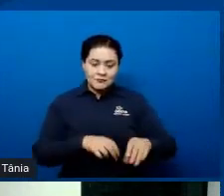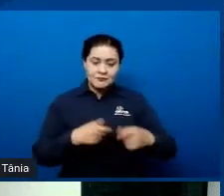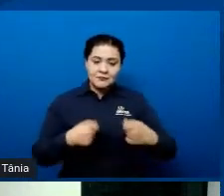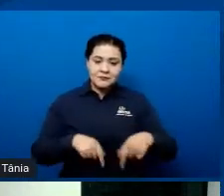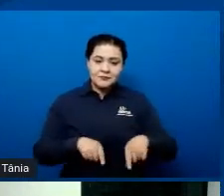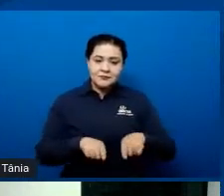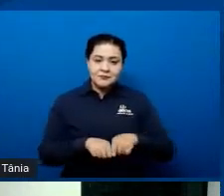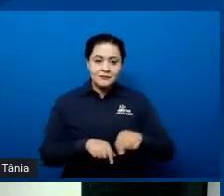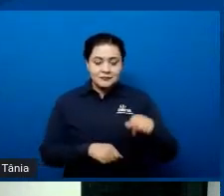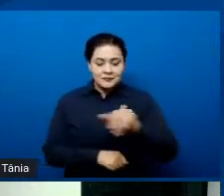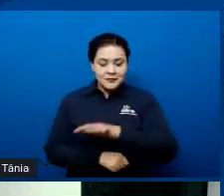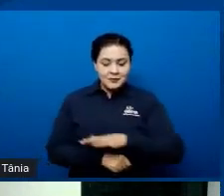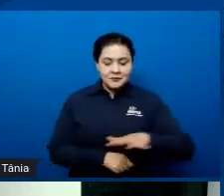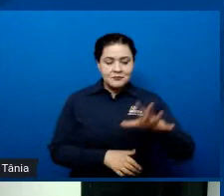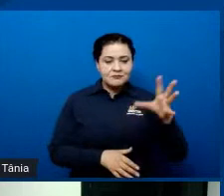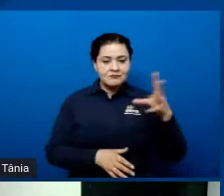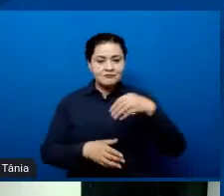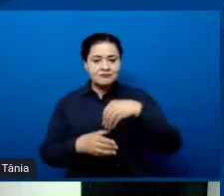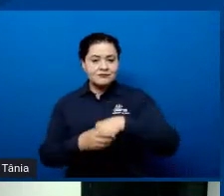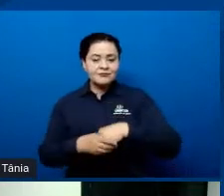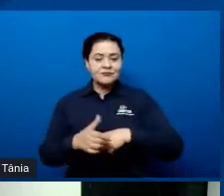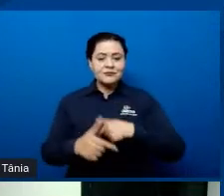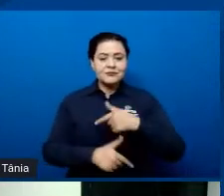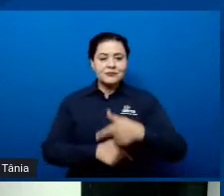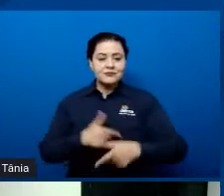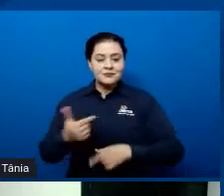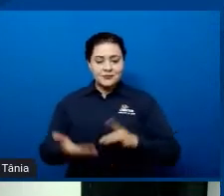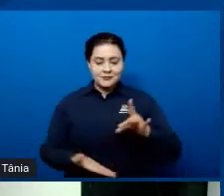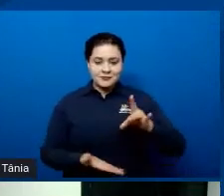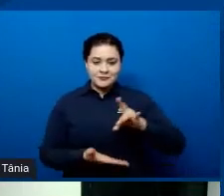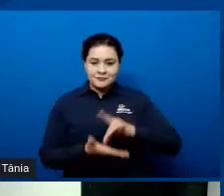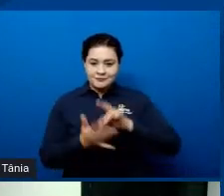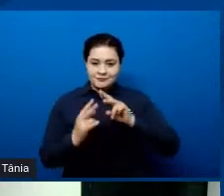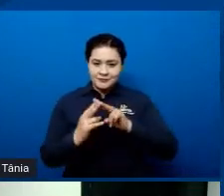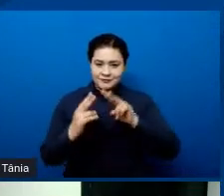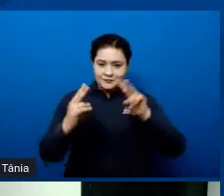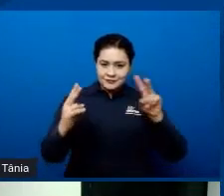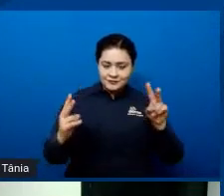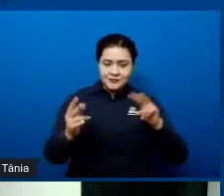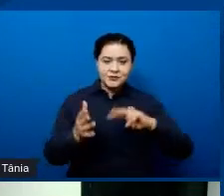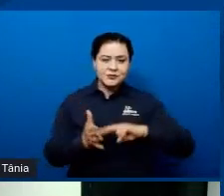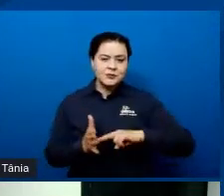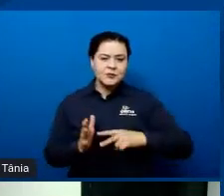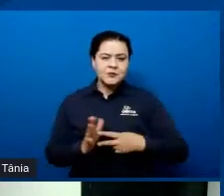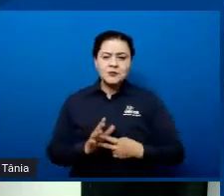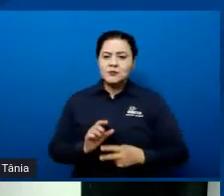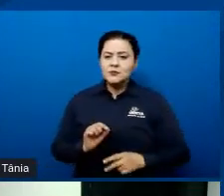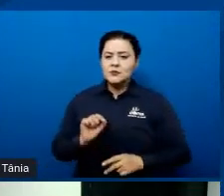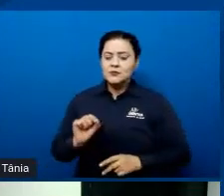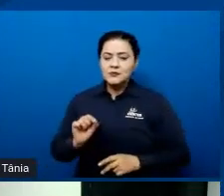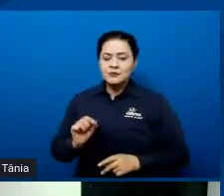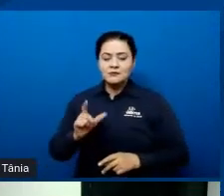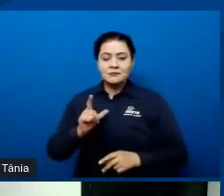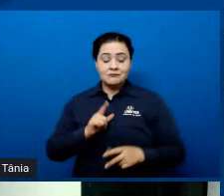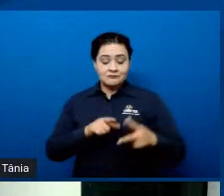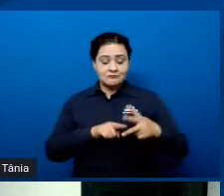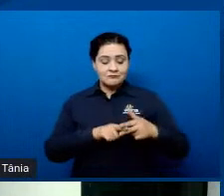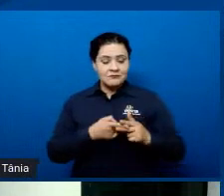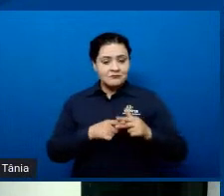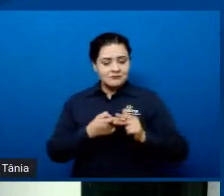considerados ambientes imersivos, eu vou trabalhar com a realidade virtual. Isso quer dizer o quê? Que eu vou ter que ter equipamentos, né,